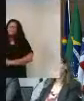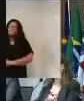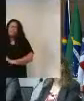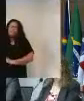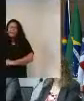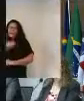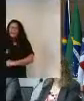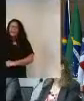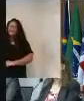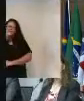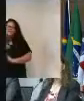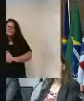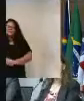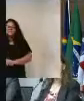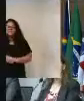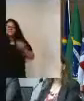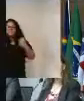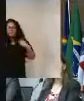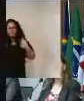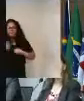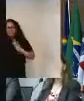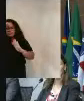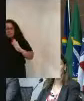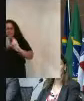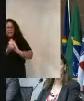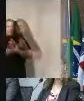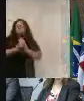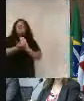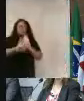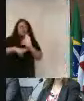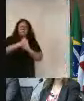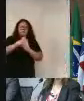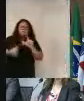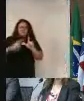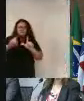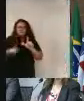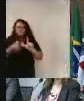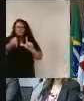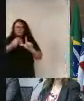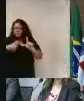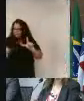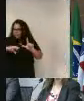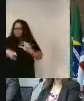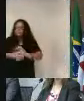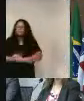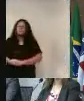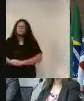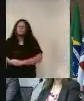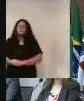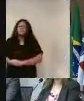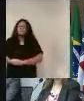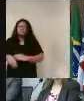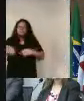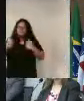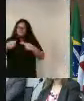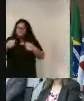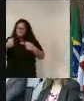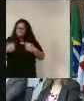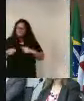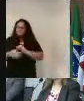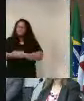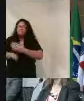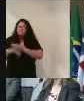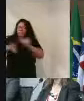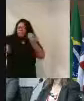cumprir logística reversa. Tem que ser uma figura isenta do mercado de resíduos sólidos. Responsável pela custódia